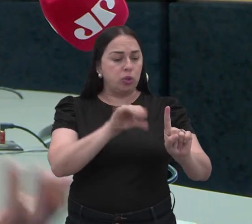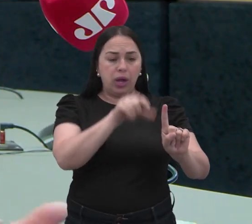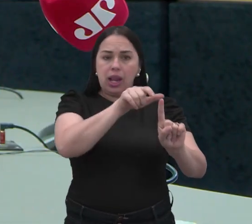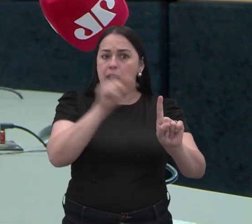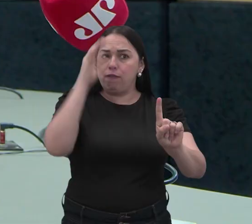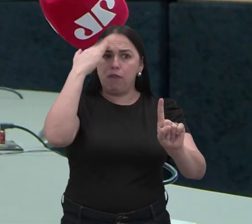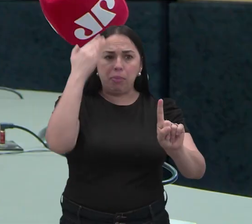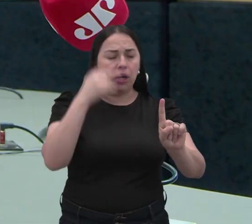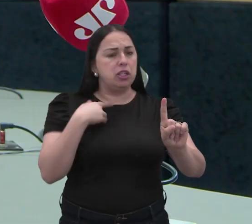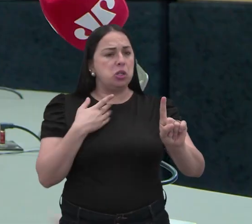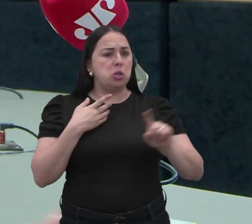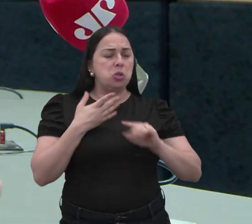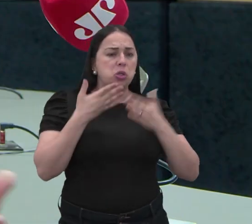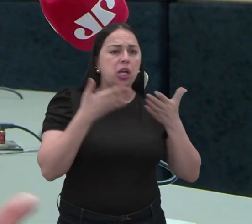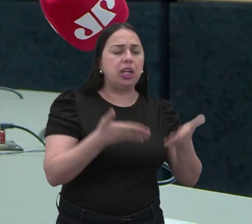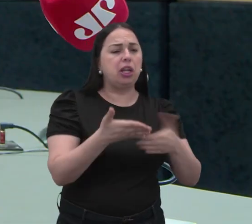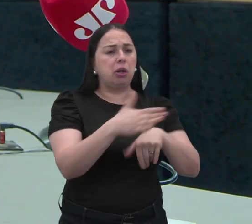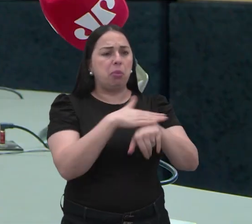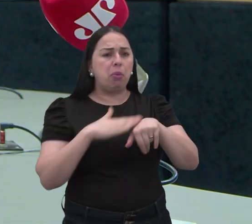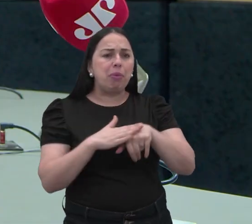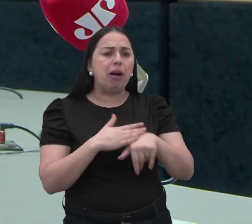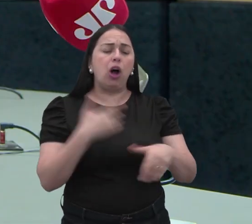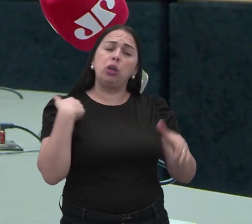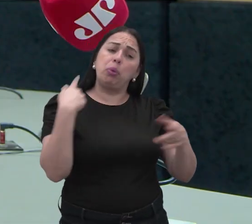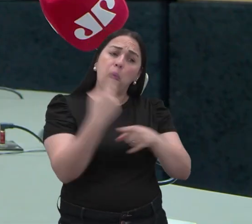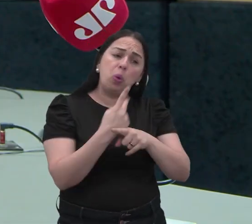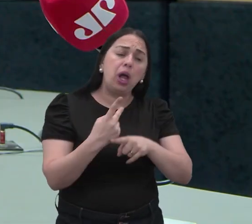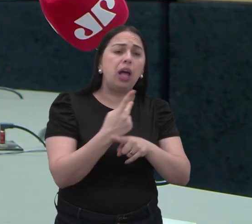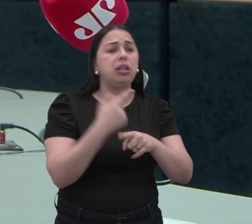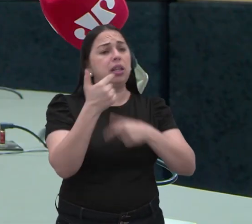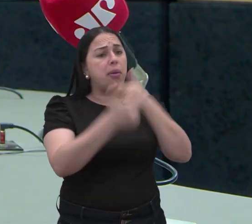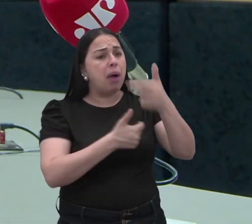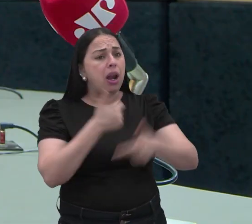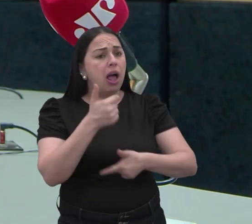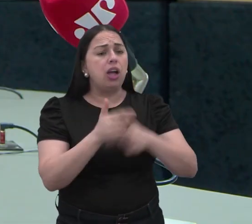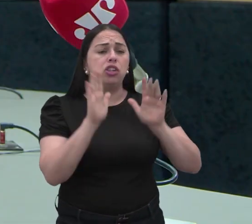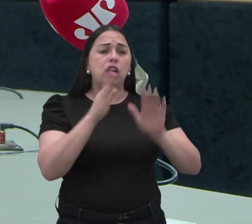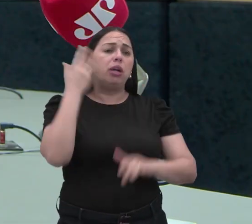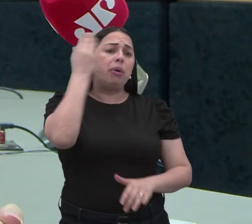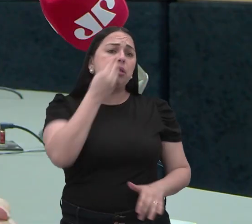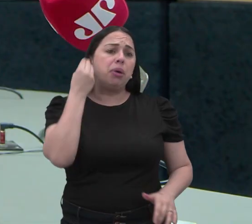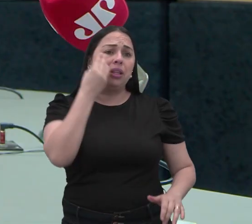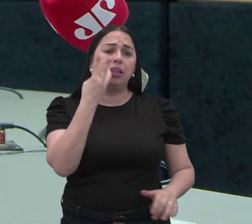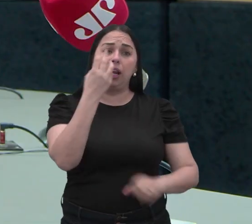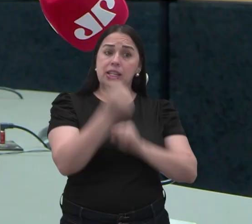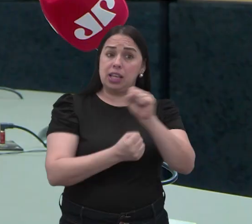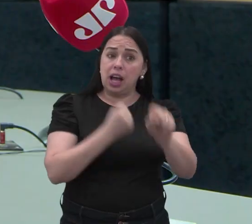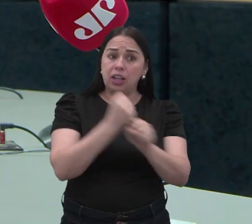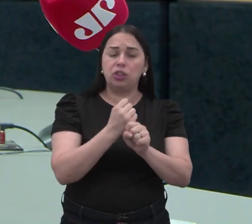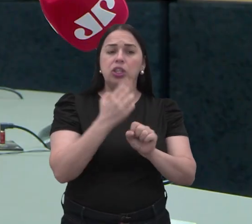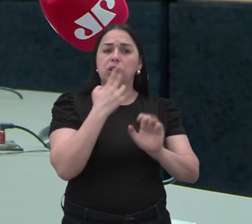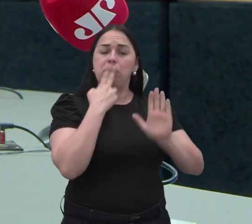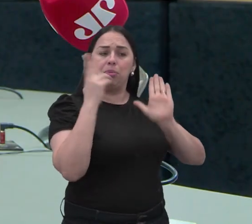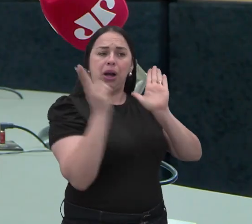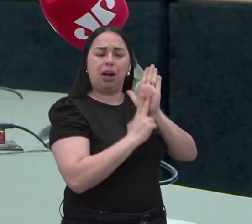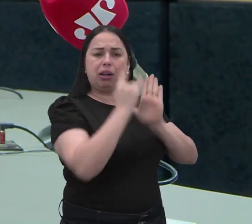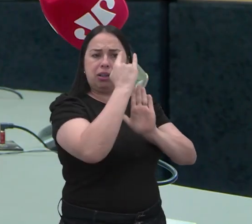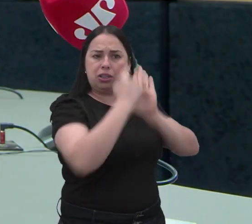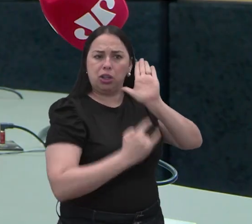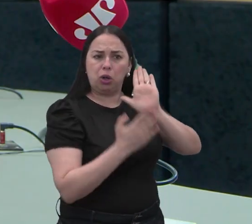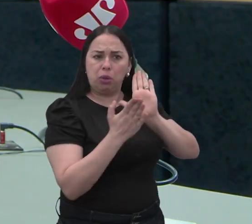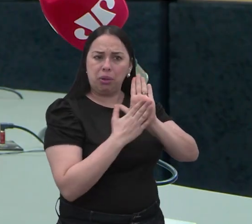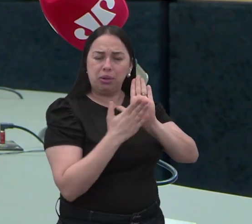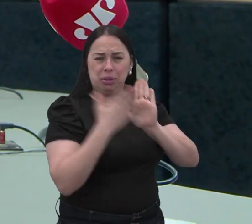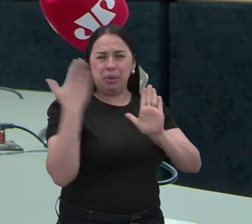fui conversar com ele, né? Estou procurando um emprego, trabalhei 3 anos em rádio AM, cheguei com carta de recomendação, era muito típico